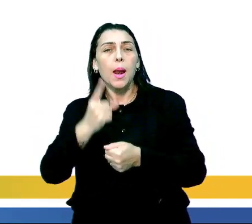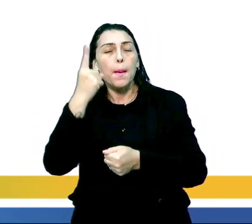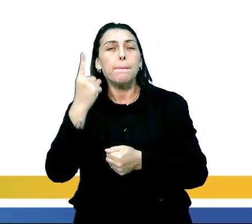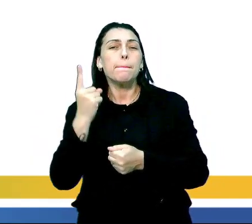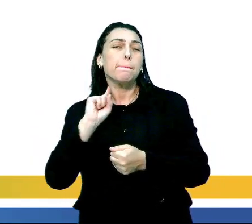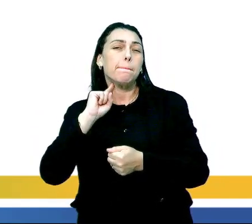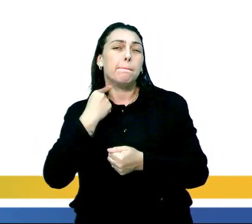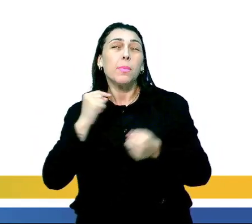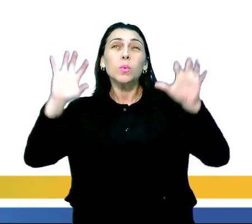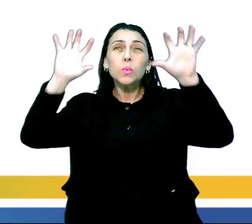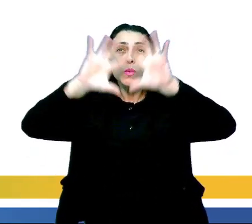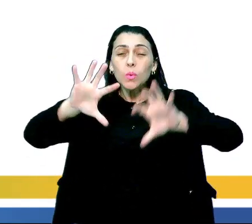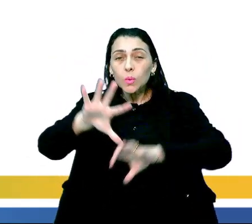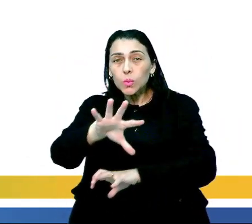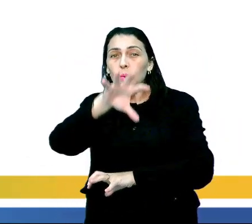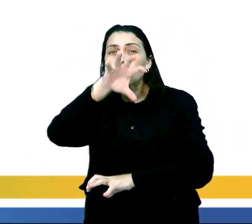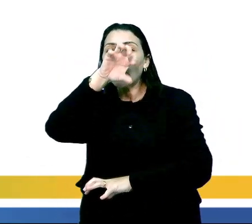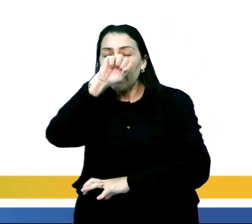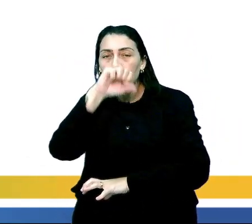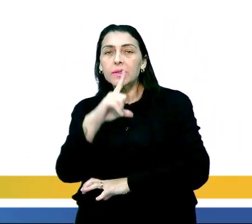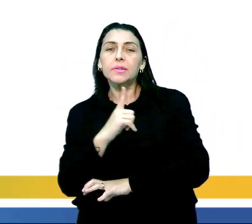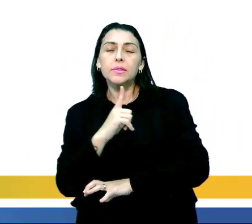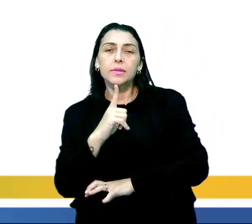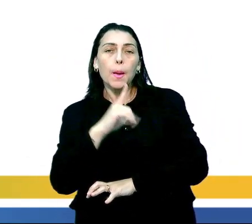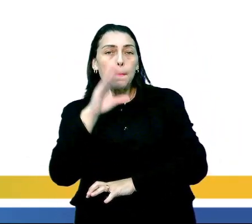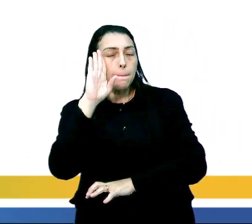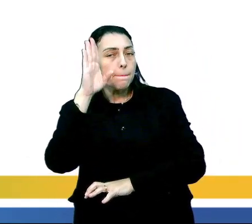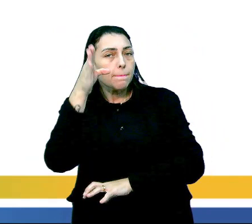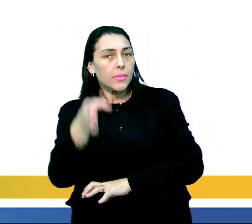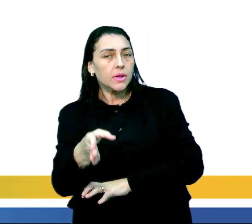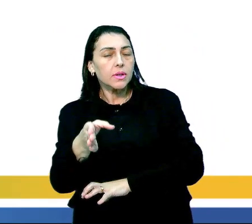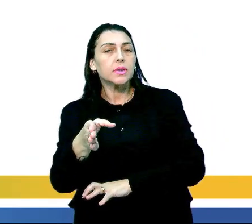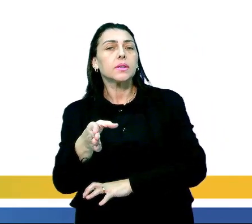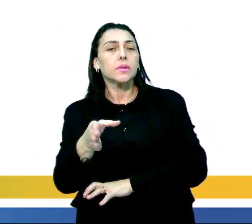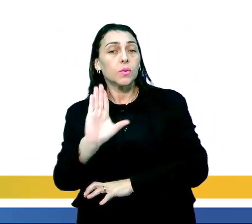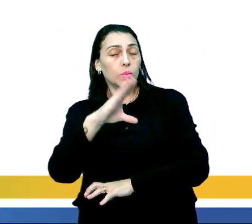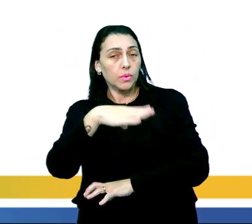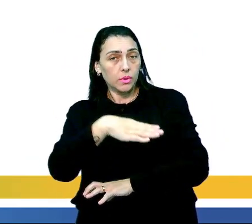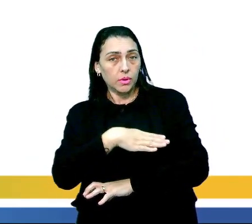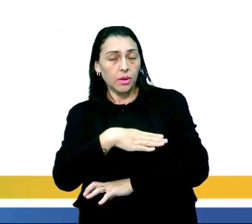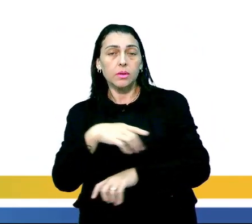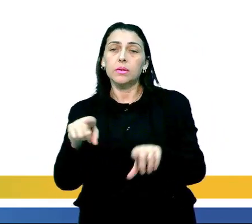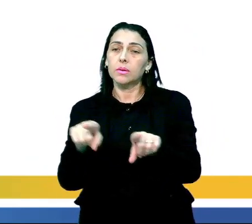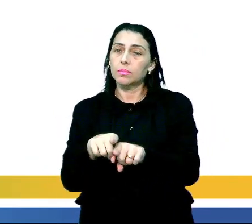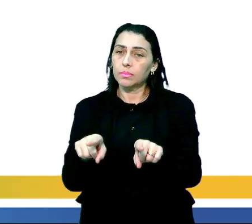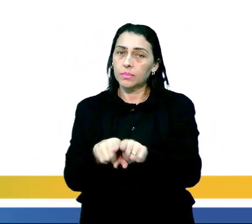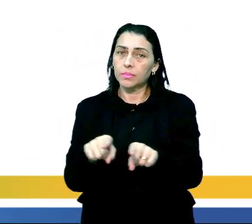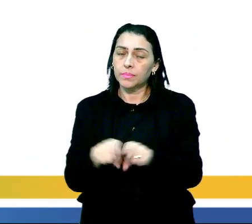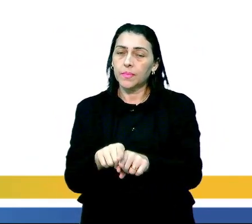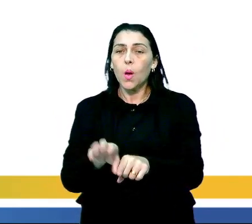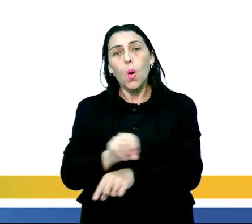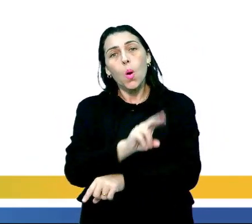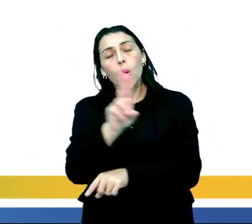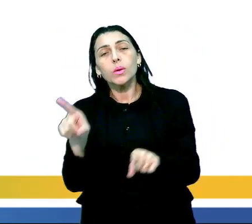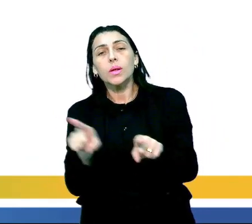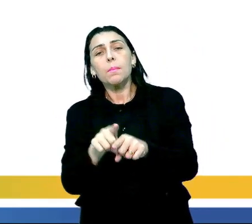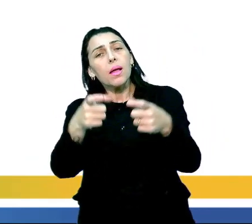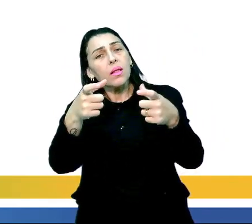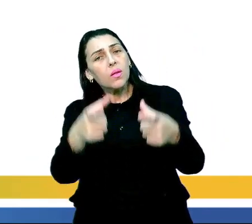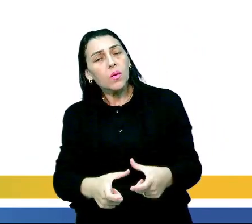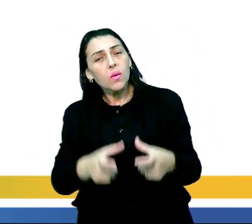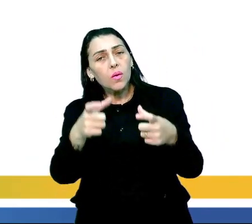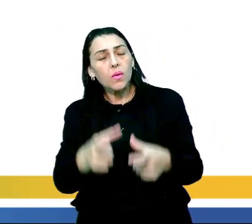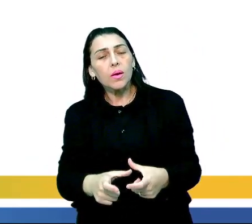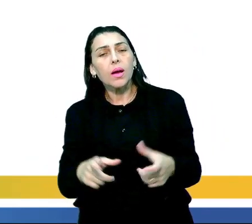do ar. Então, é um fenômeno que ocorre principalmente em grandes centros urbanos ou até mesmo em locais